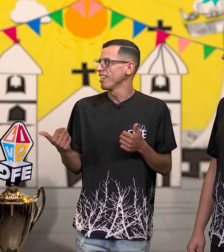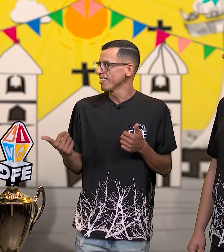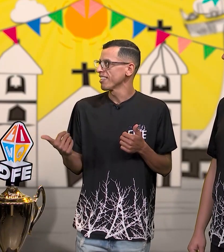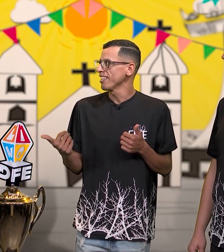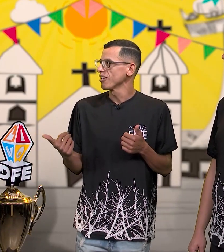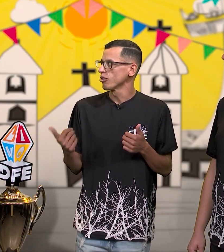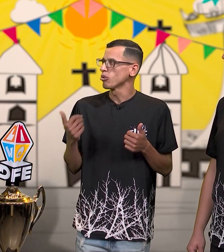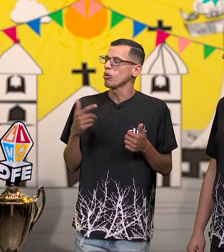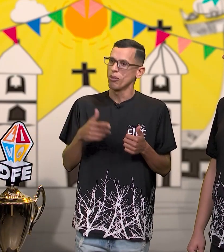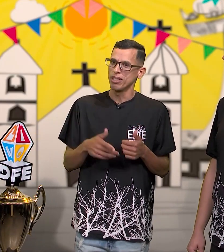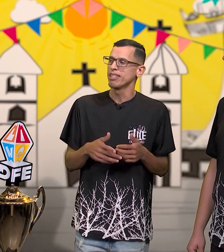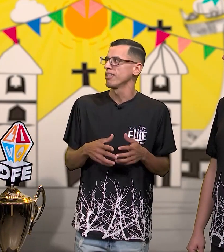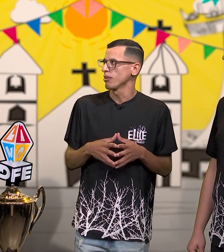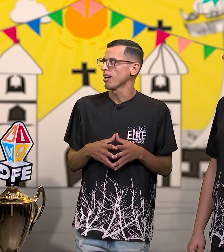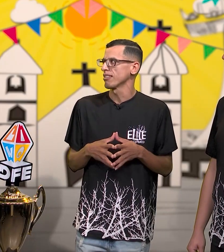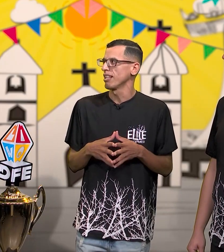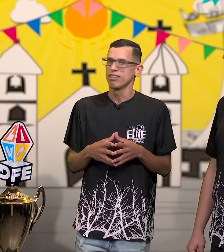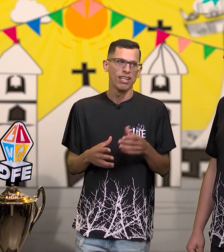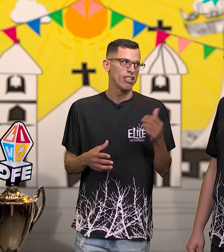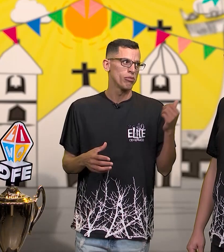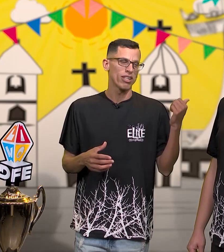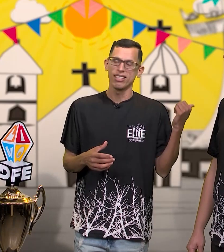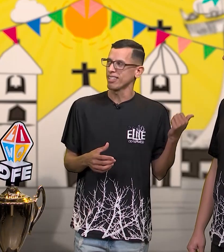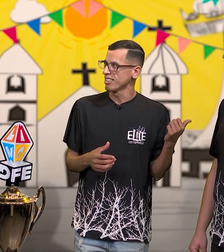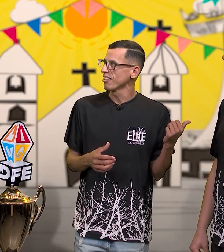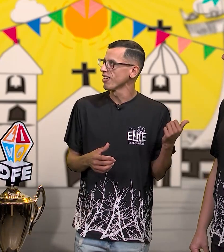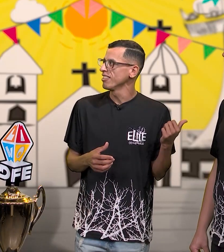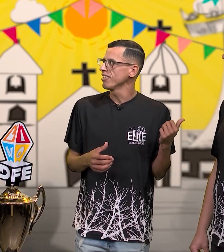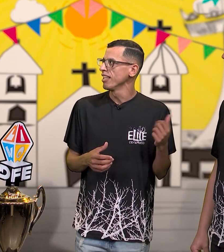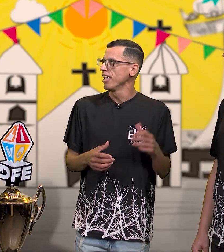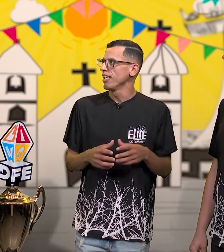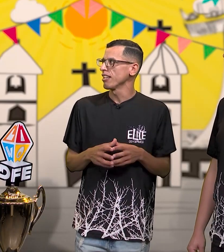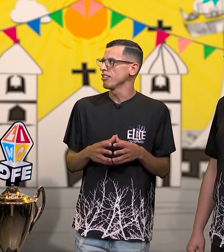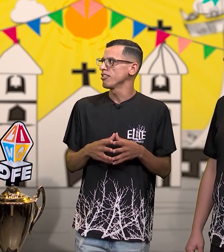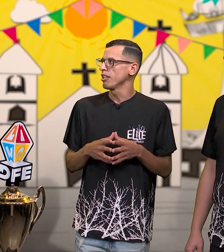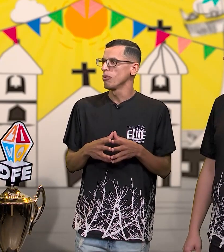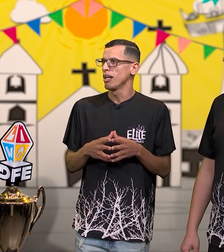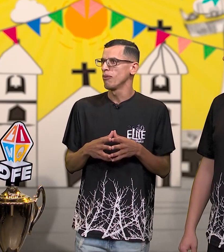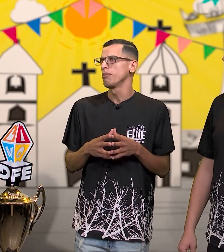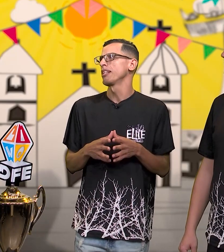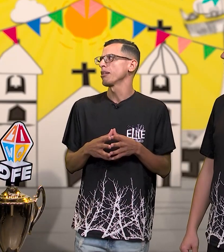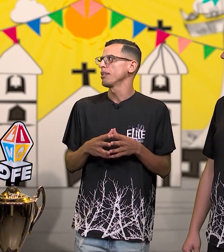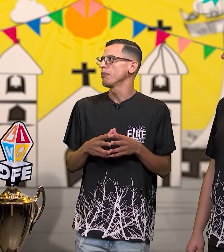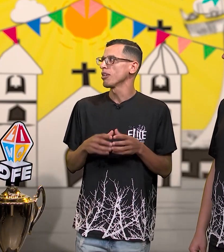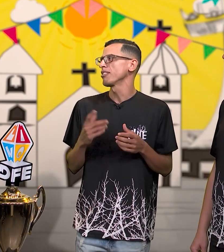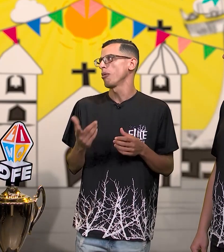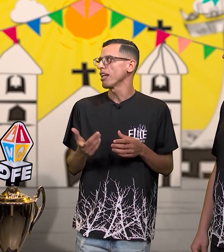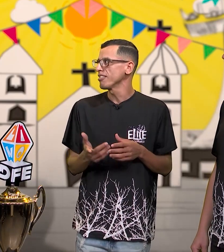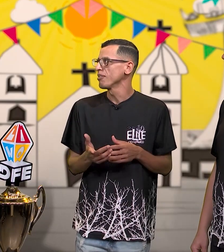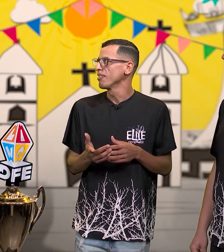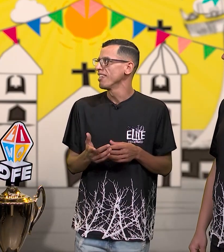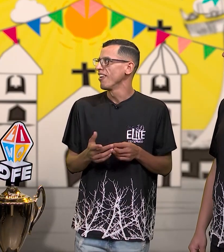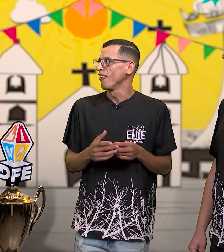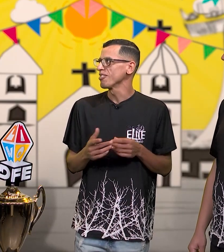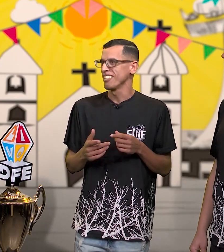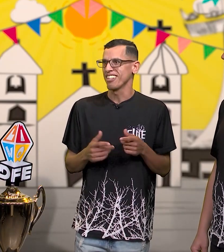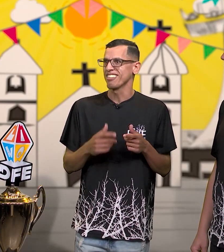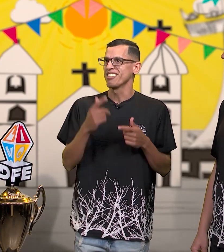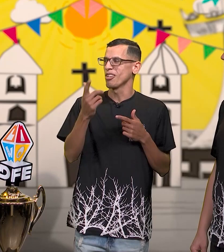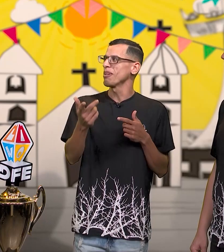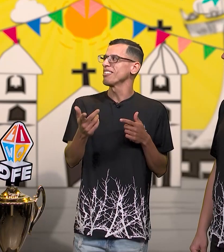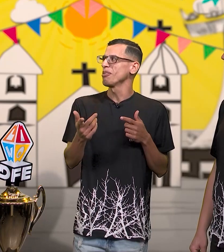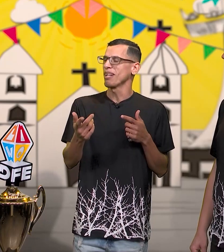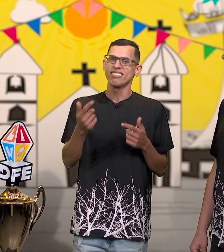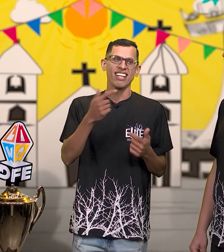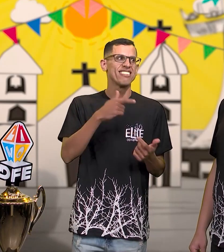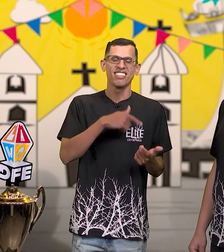marcadora, a Ana, né, junto com o Reni, que eles são casados, eles moram aqui na Candangolândia, e a gente tem uma menina também que mora em Sobradinho, ou seja, ela